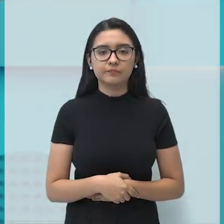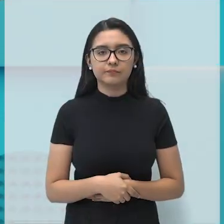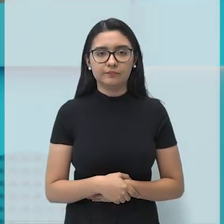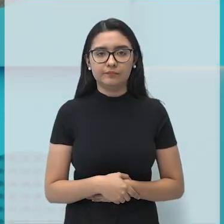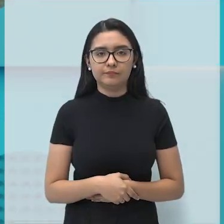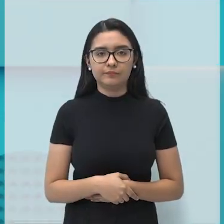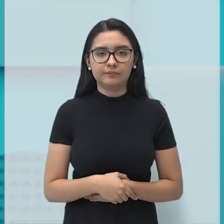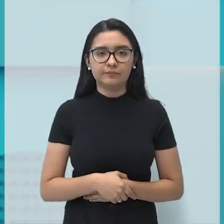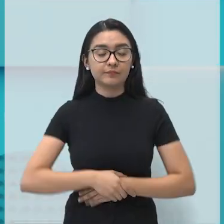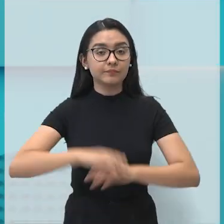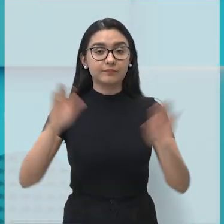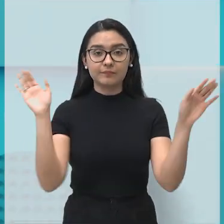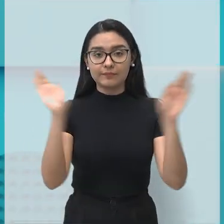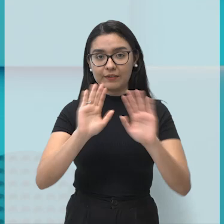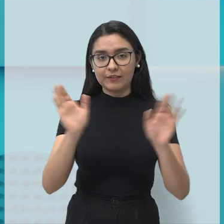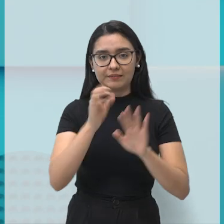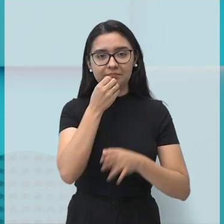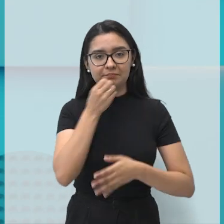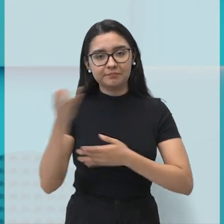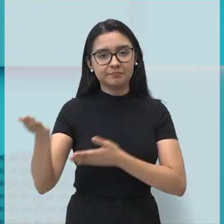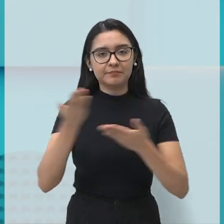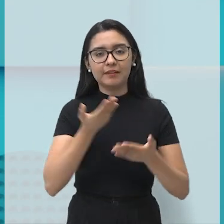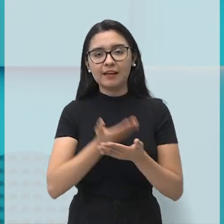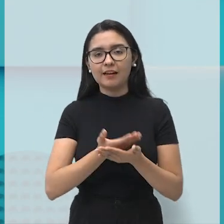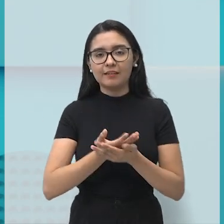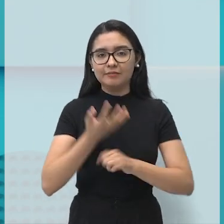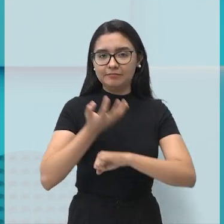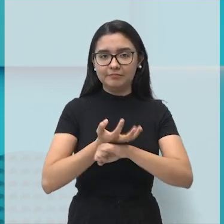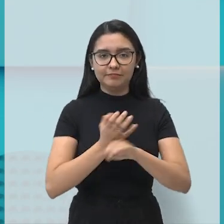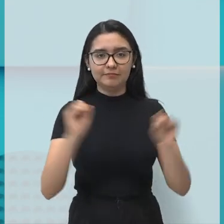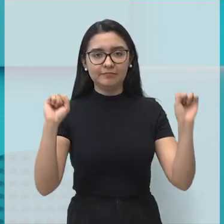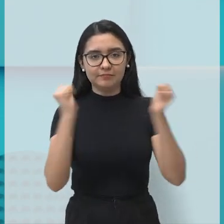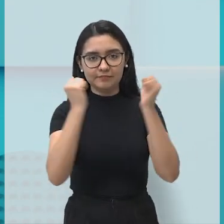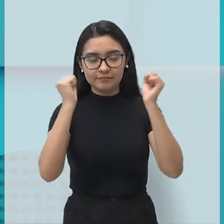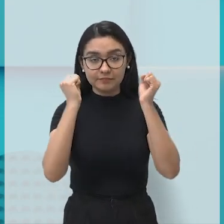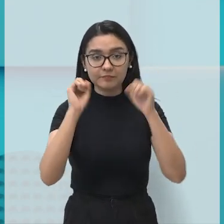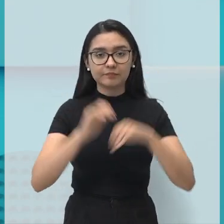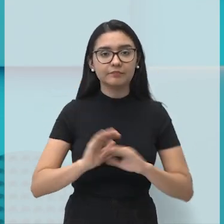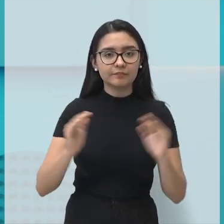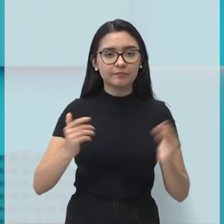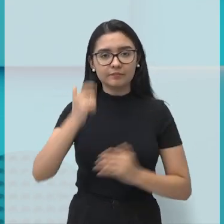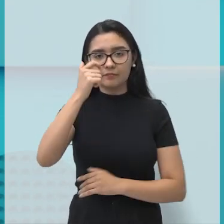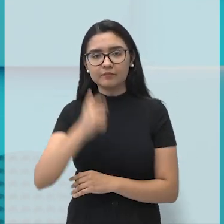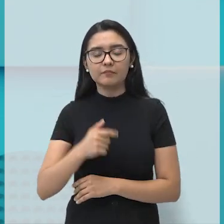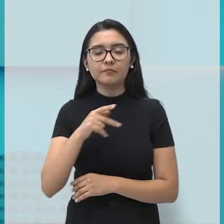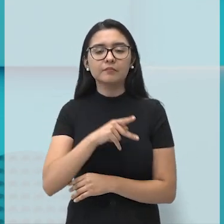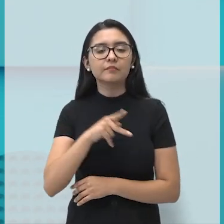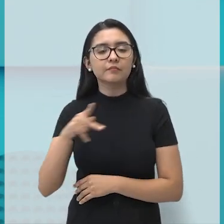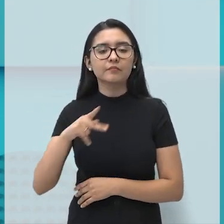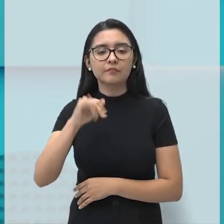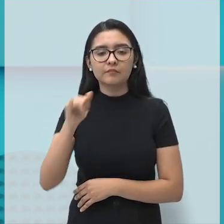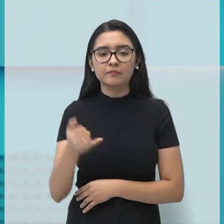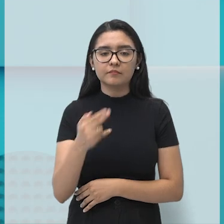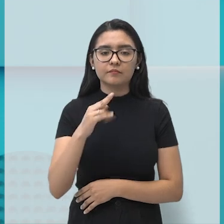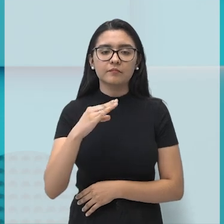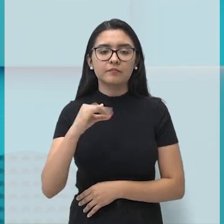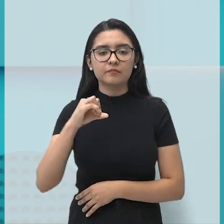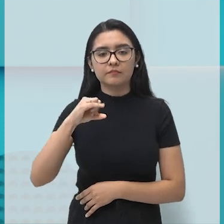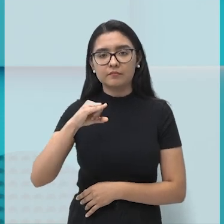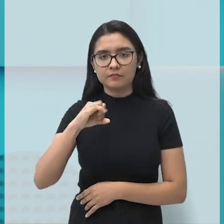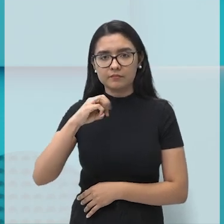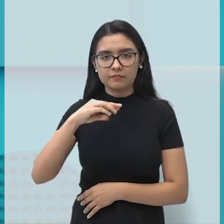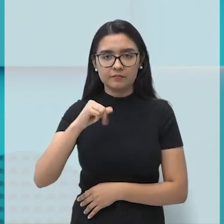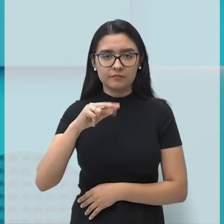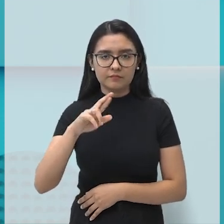Oi, gente! Sejam bem-vindos à nossa aula de Educação Física. Eu sou a professora Jucimara Brito e